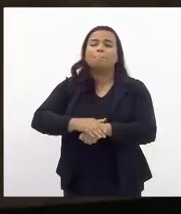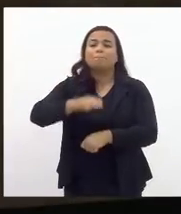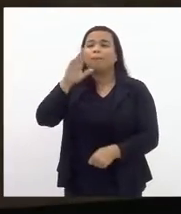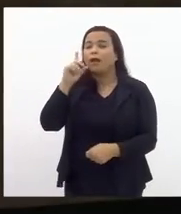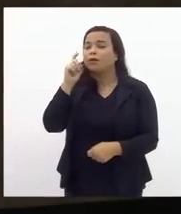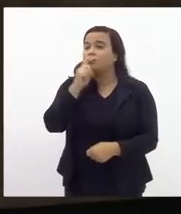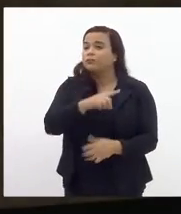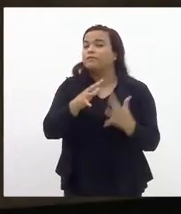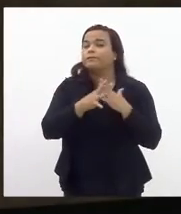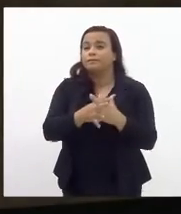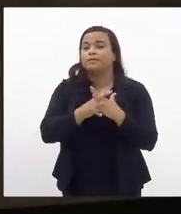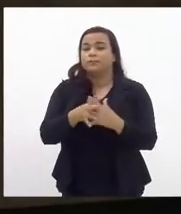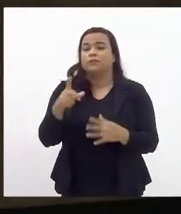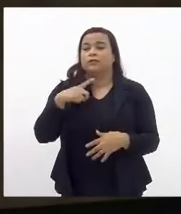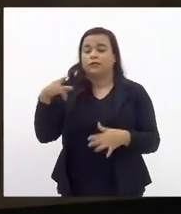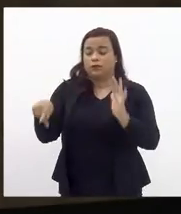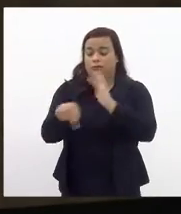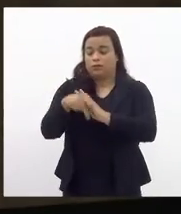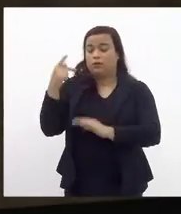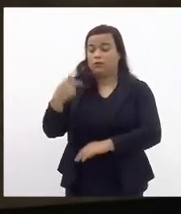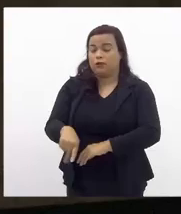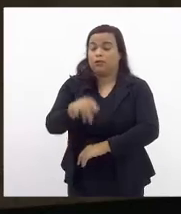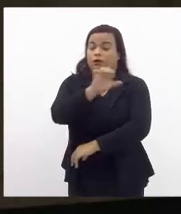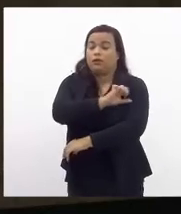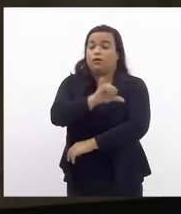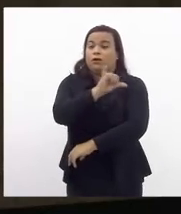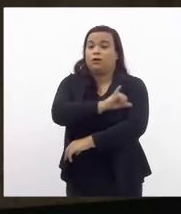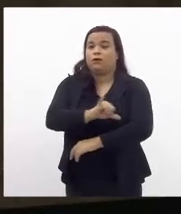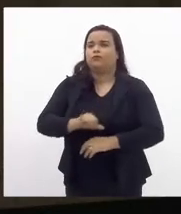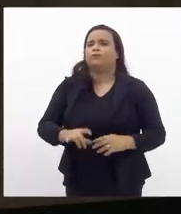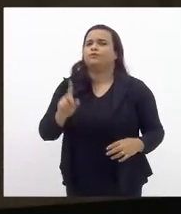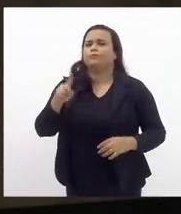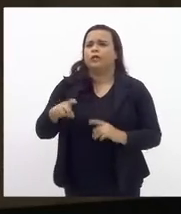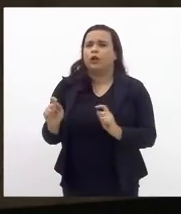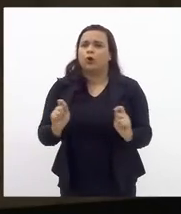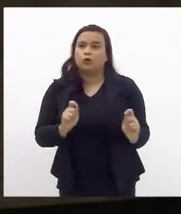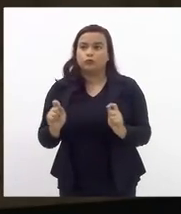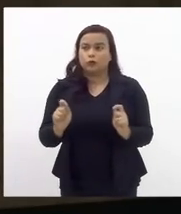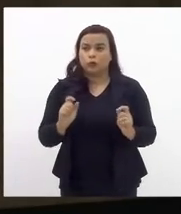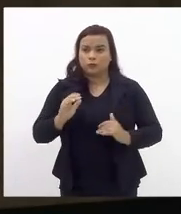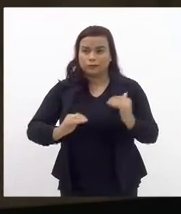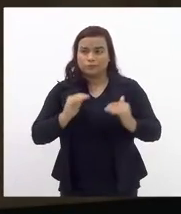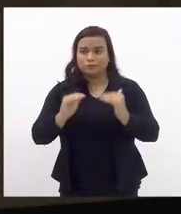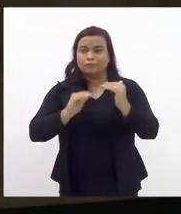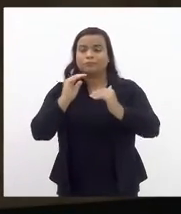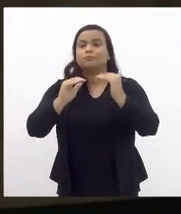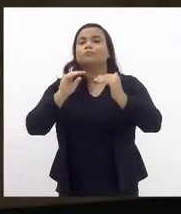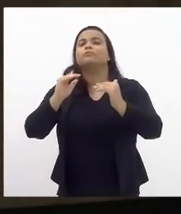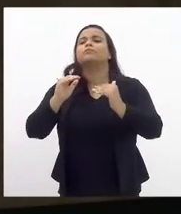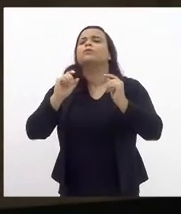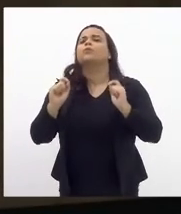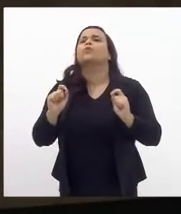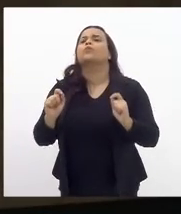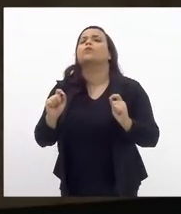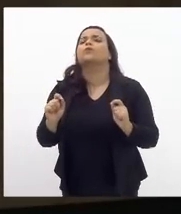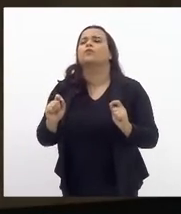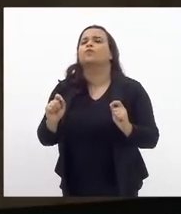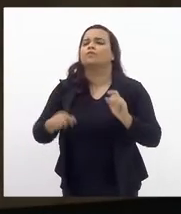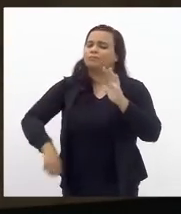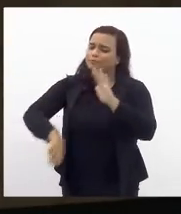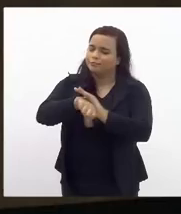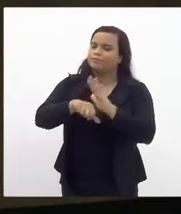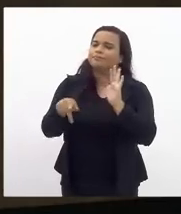complexo do estado do Rio de Janeiro, que é o controle progressivo, ostensivo, cada vez maior, do